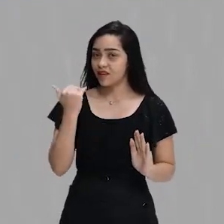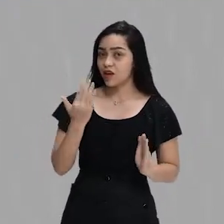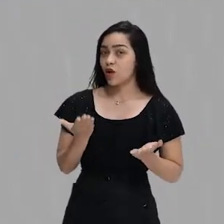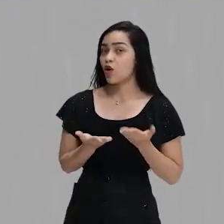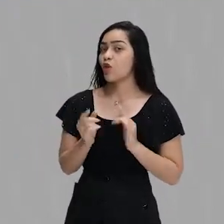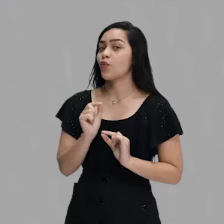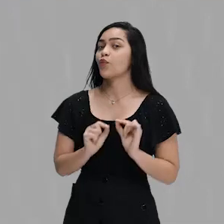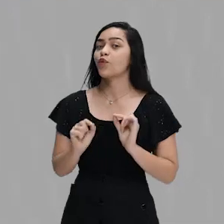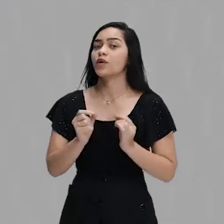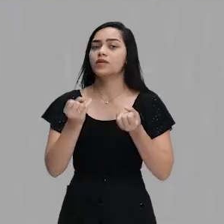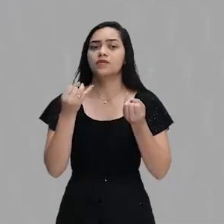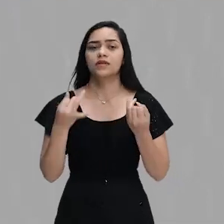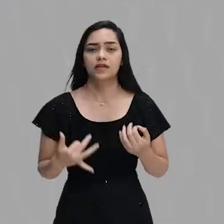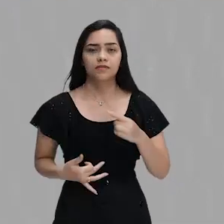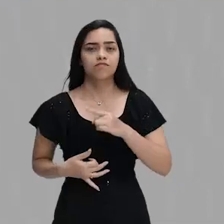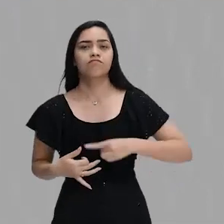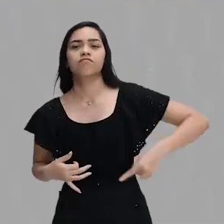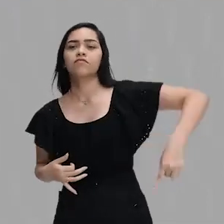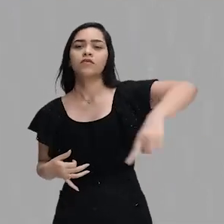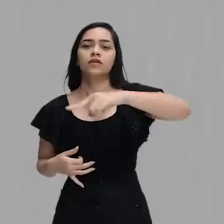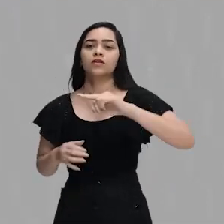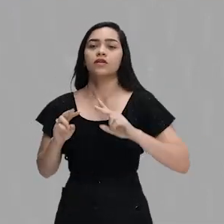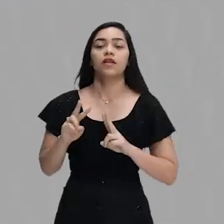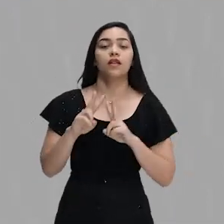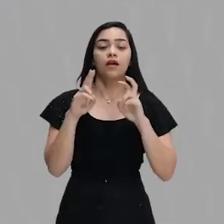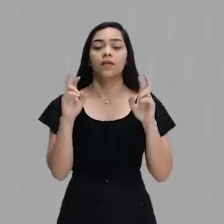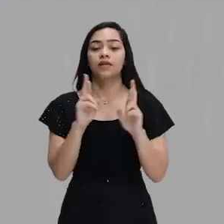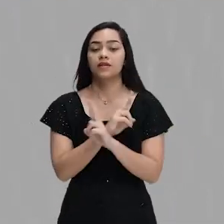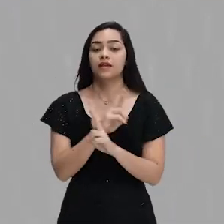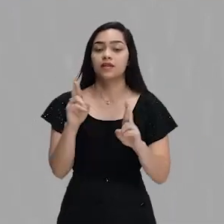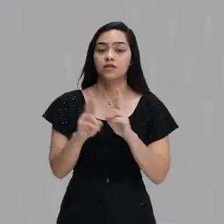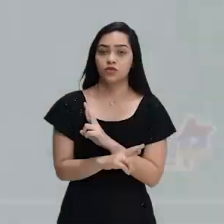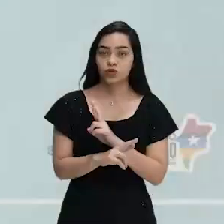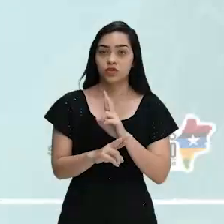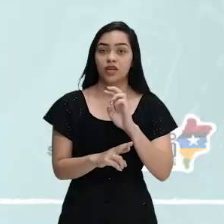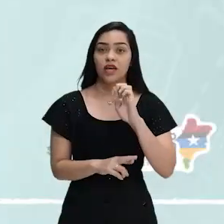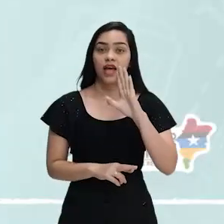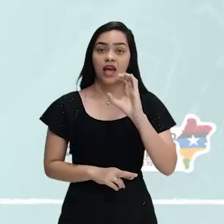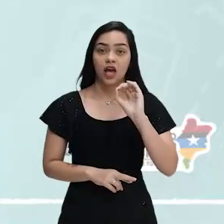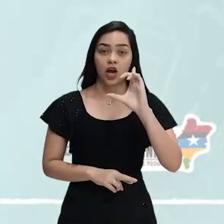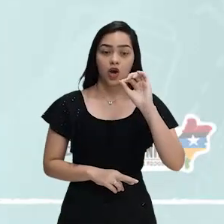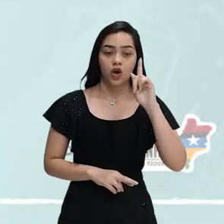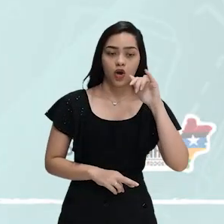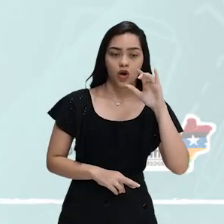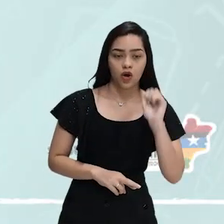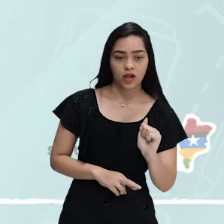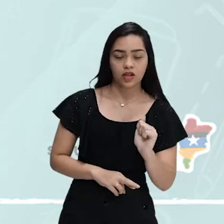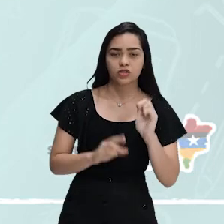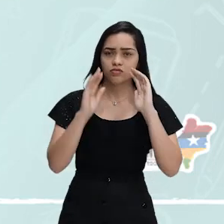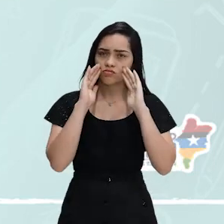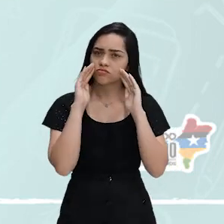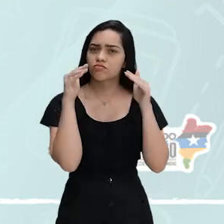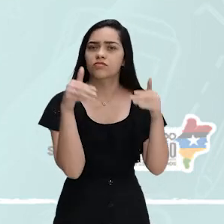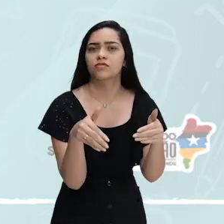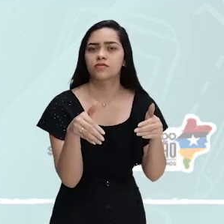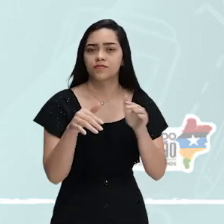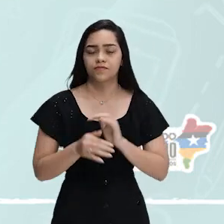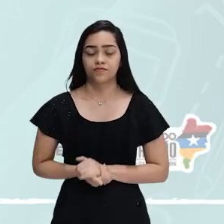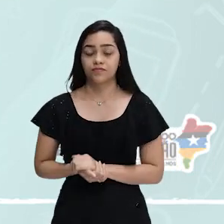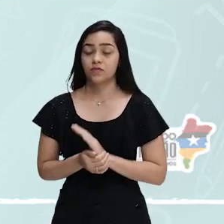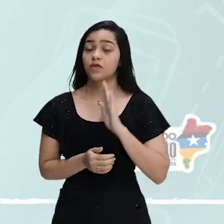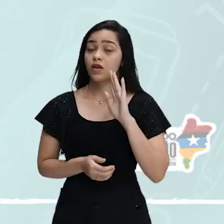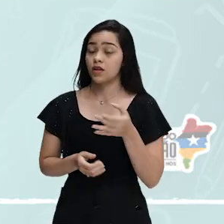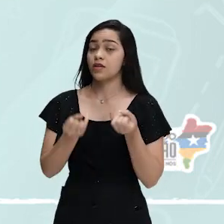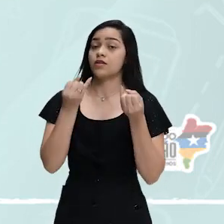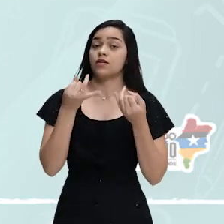nessa aula eu quero explicar para vocês aqui sobre as relações ecológicas interespecíficas. Então, como eu já expliquei